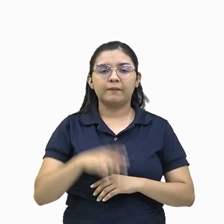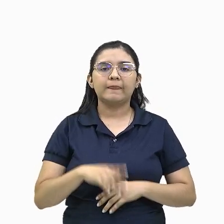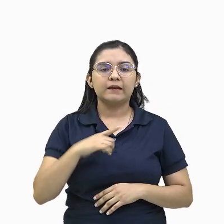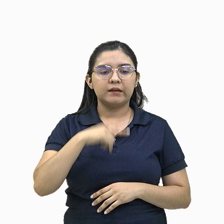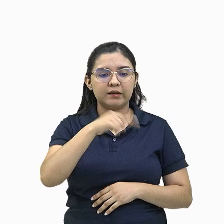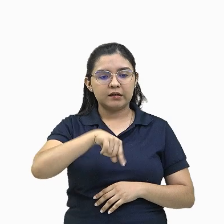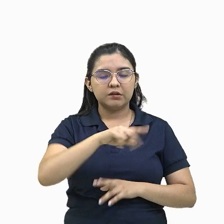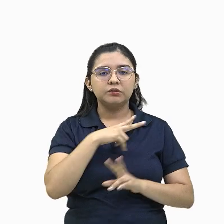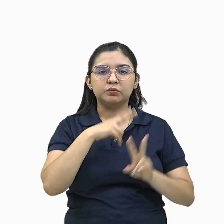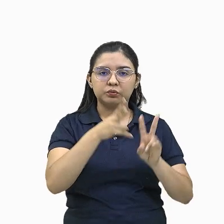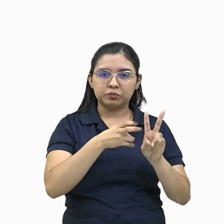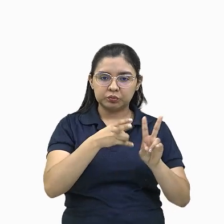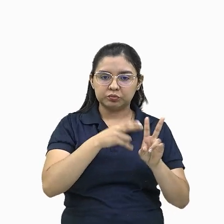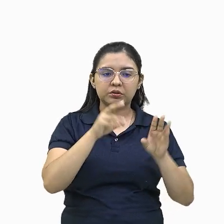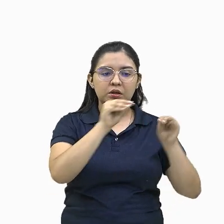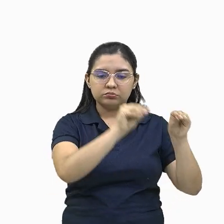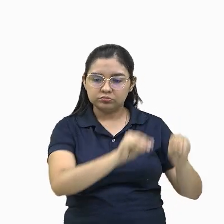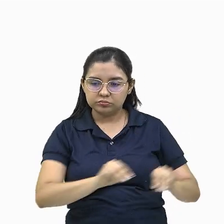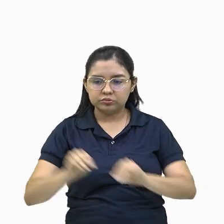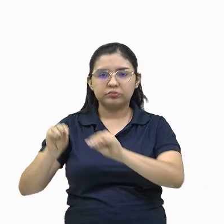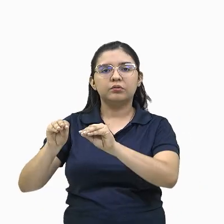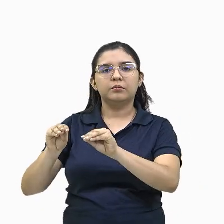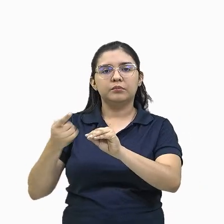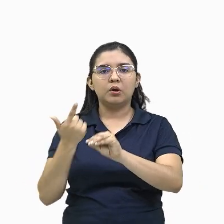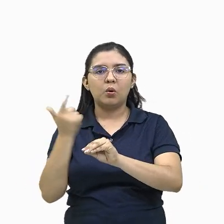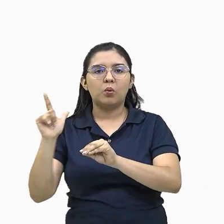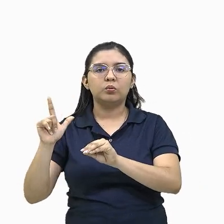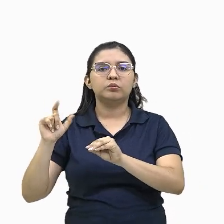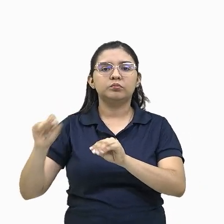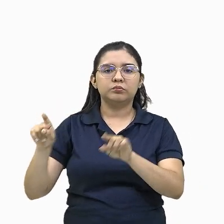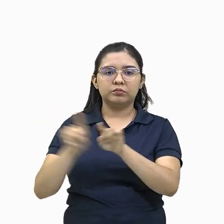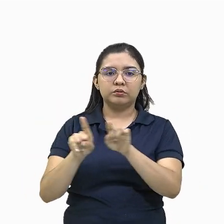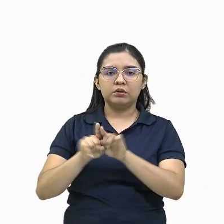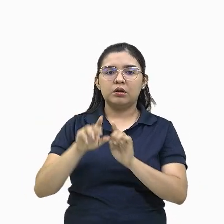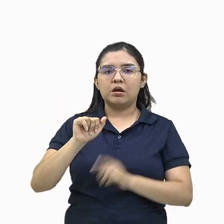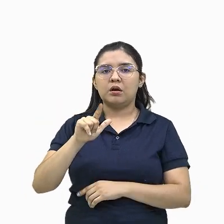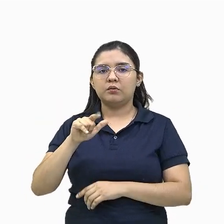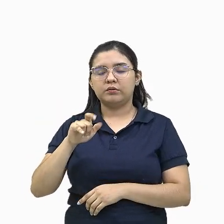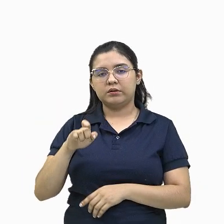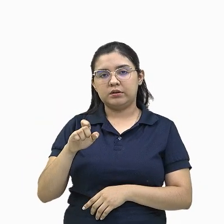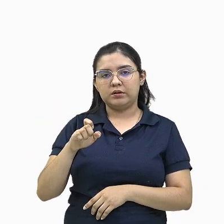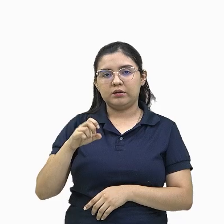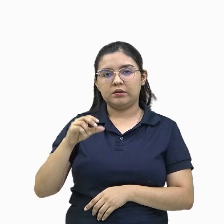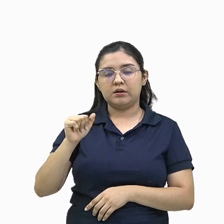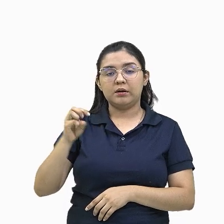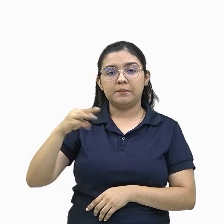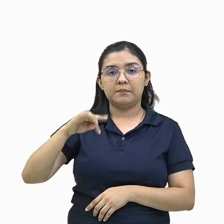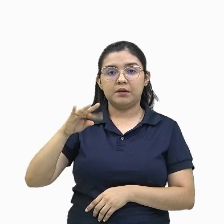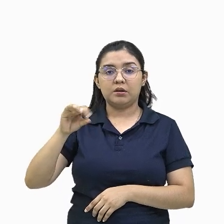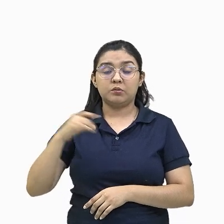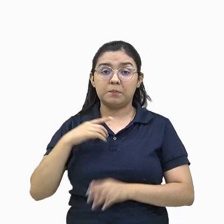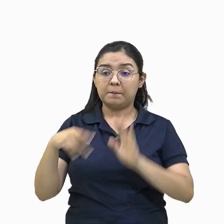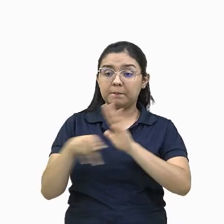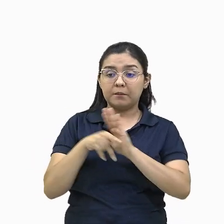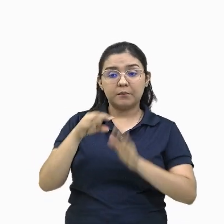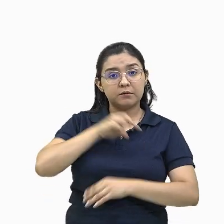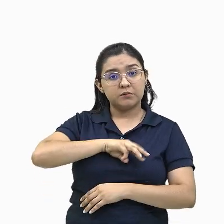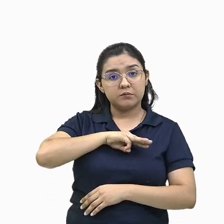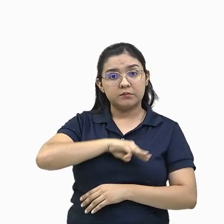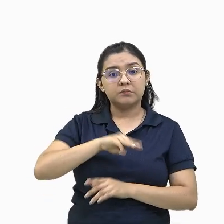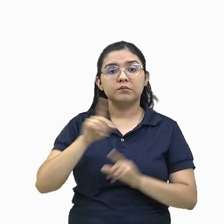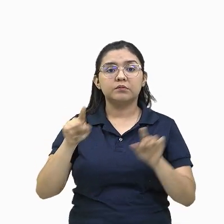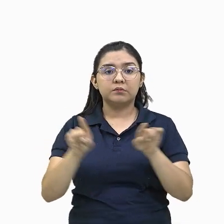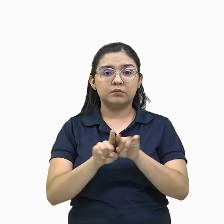etnias saíssem de seus locais de origem e fossem até os aldeamentos desses missionários, né, para fazer os